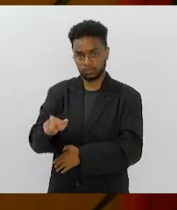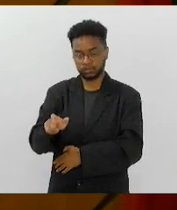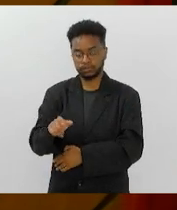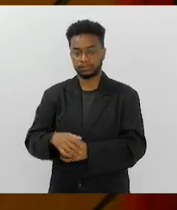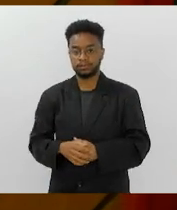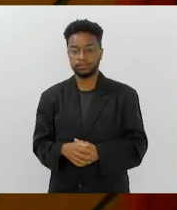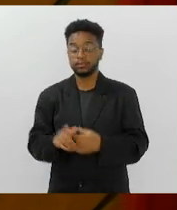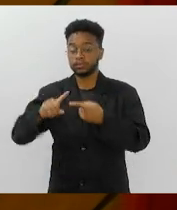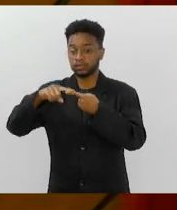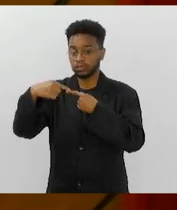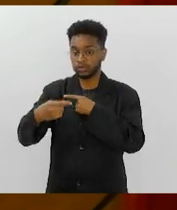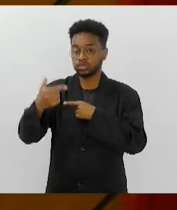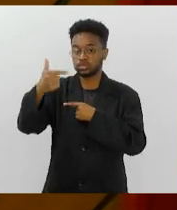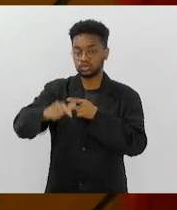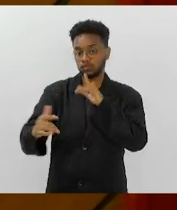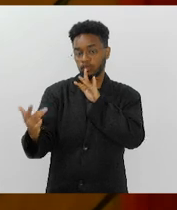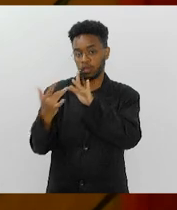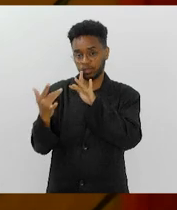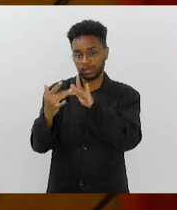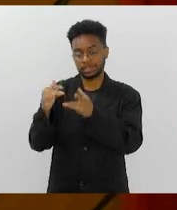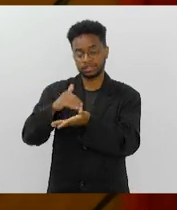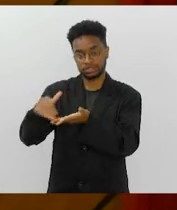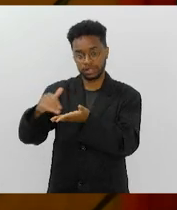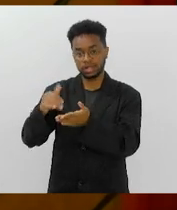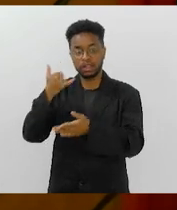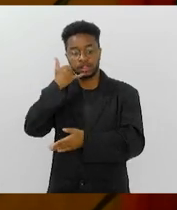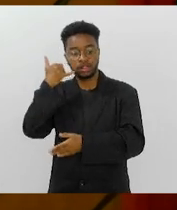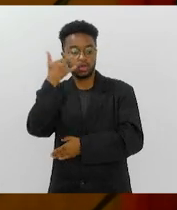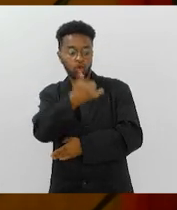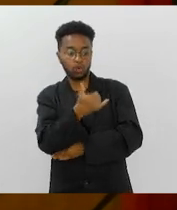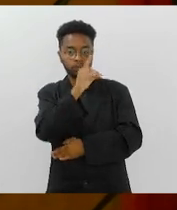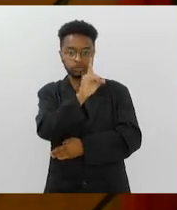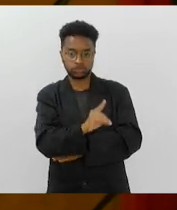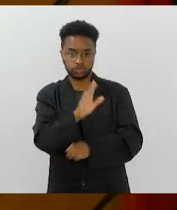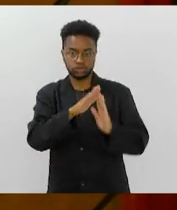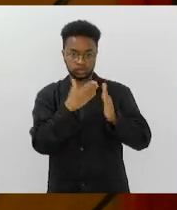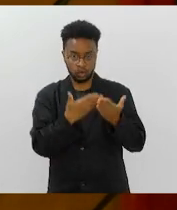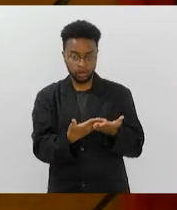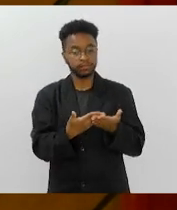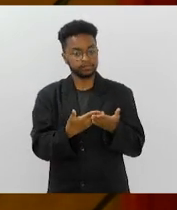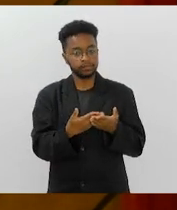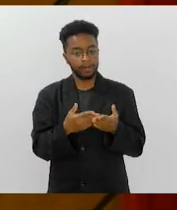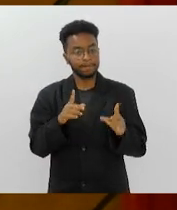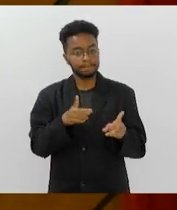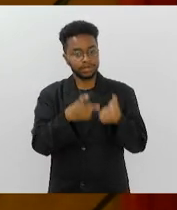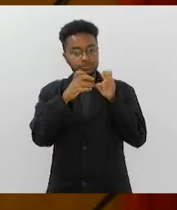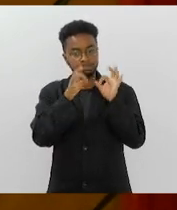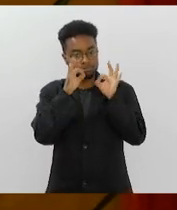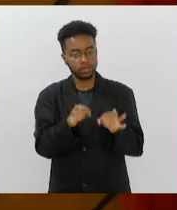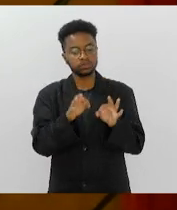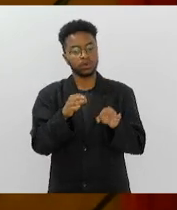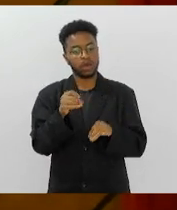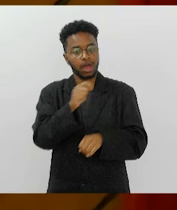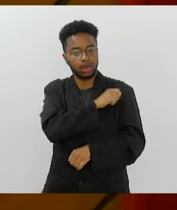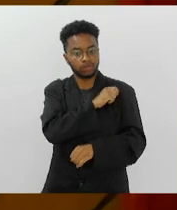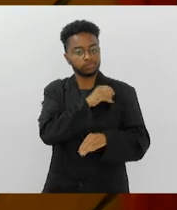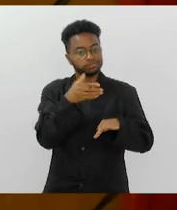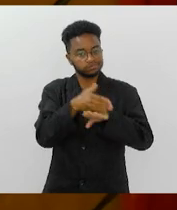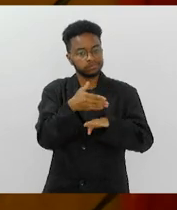a secretária, que, por sua vez, acionou o diretor da escola, confirmou que o aluno era da escola. Montamos uma